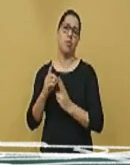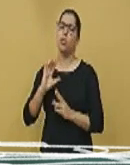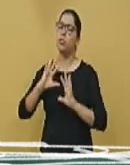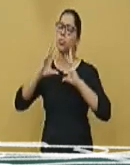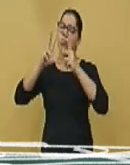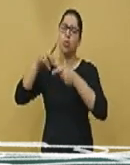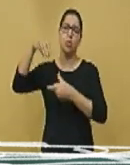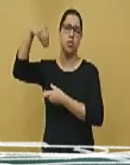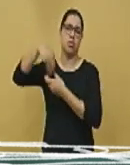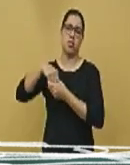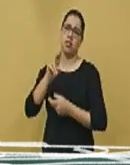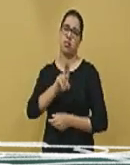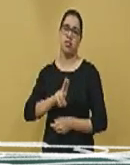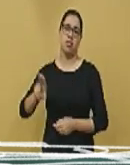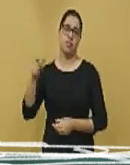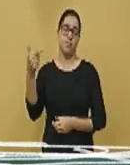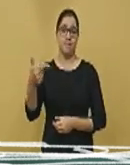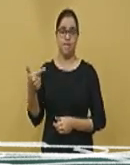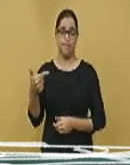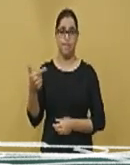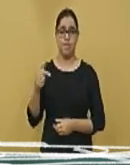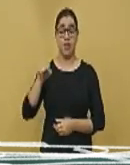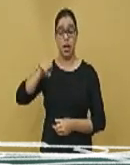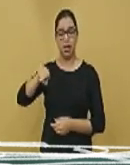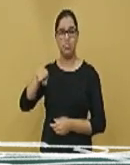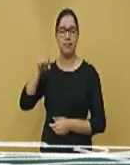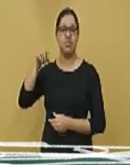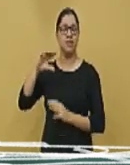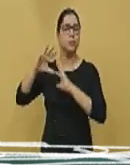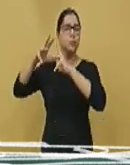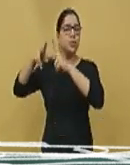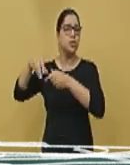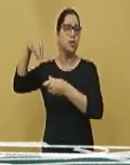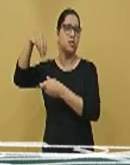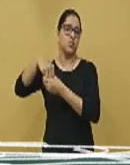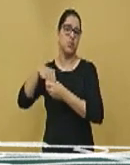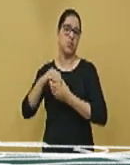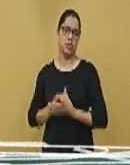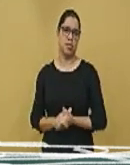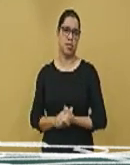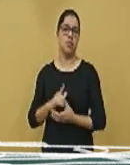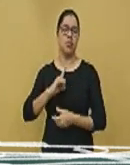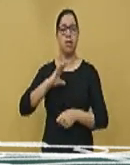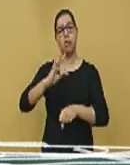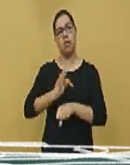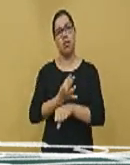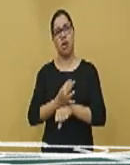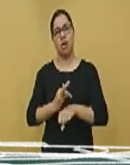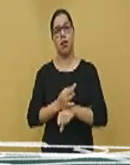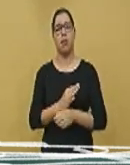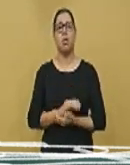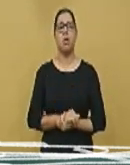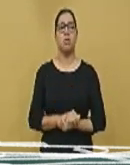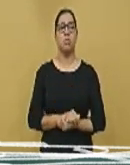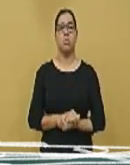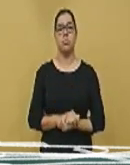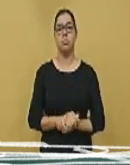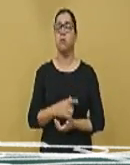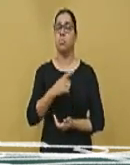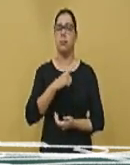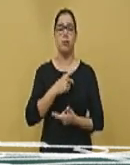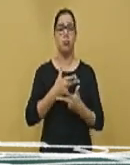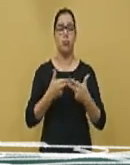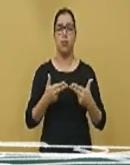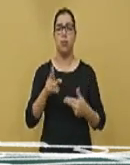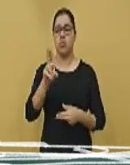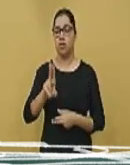2. A universidade, a gente tem pessoas, tem técnicos aqui que fazem gestão da unidade 2